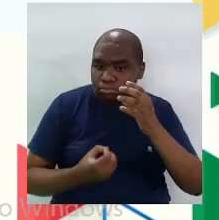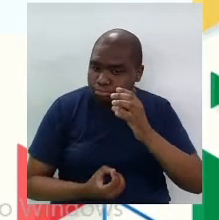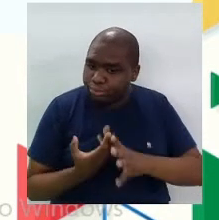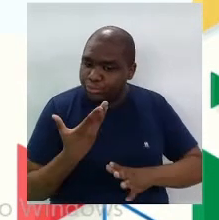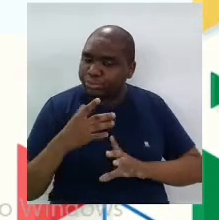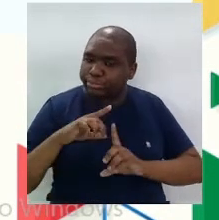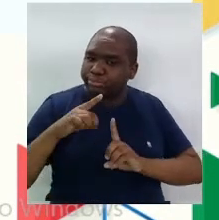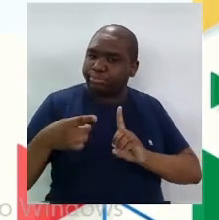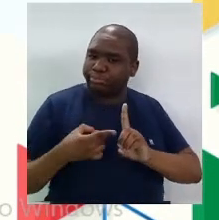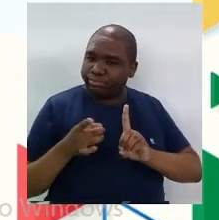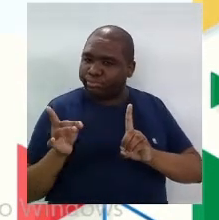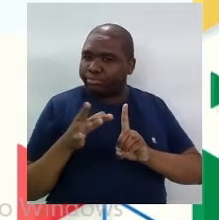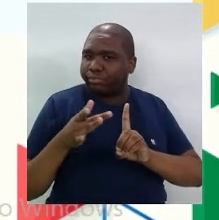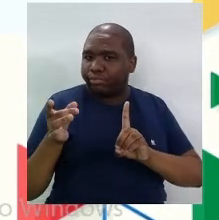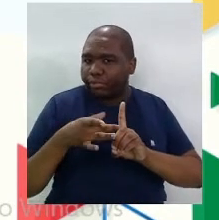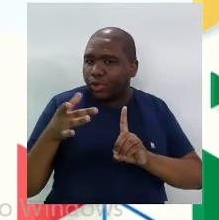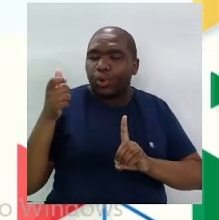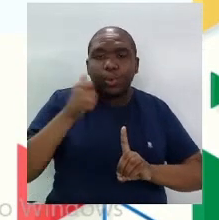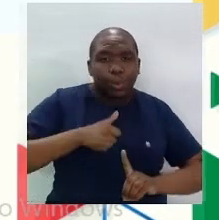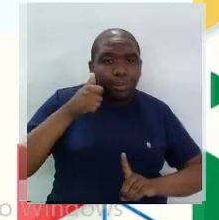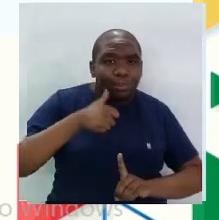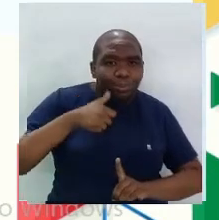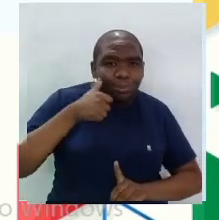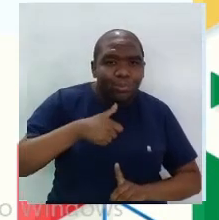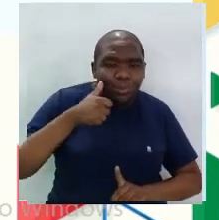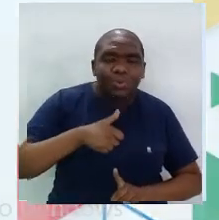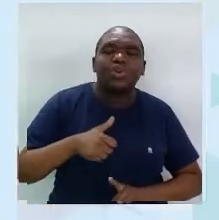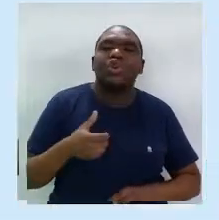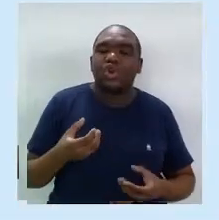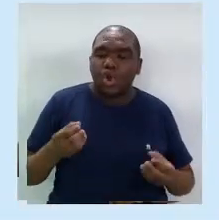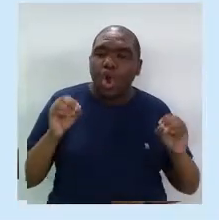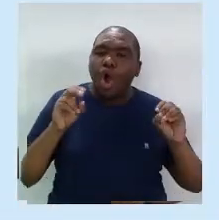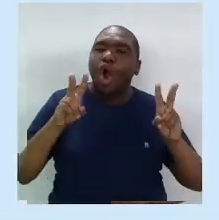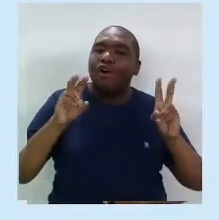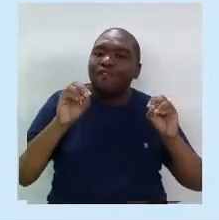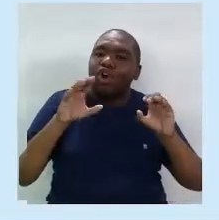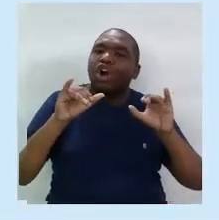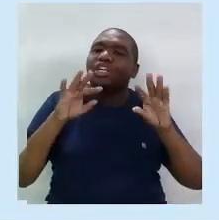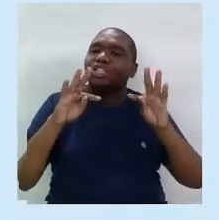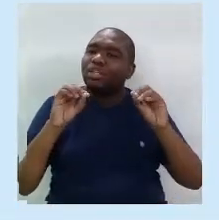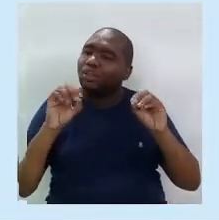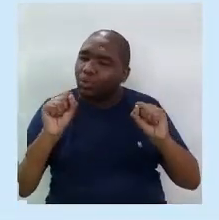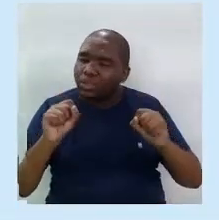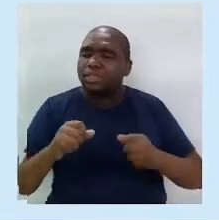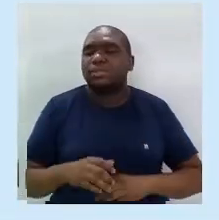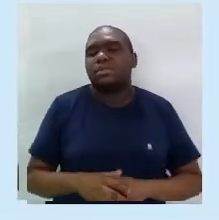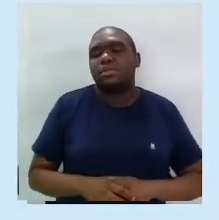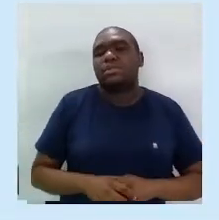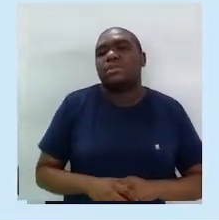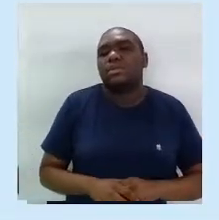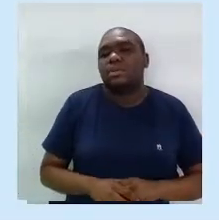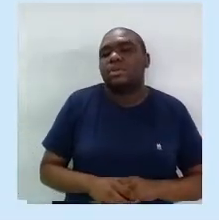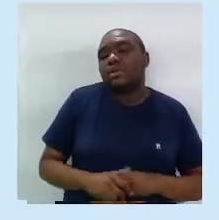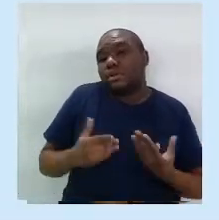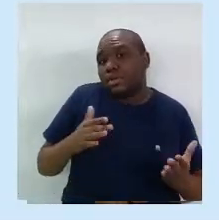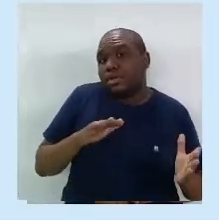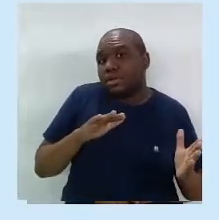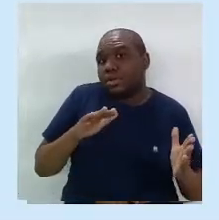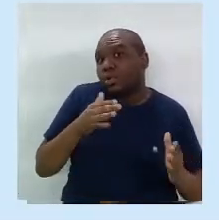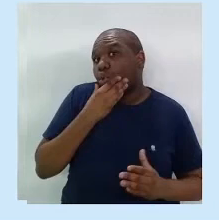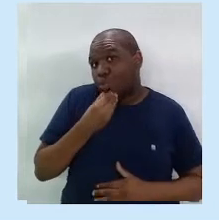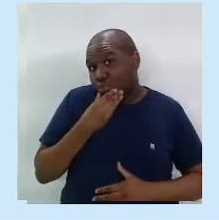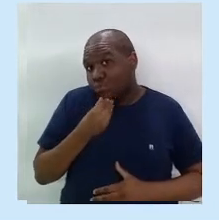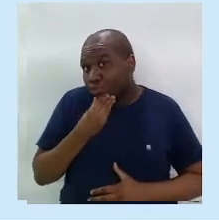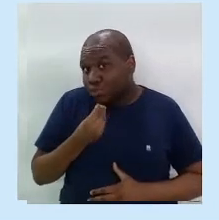germinativas, No caso aí, feminina, que são os ovócitos ou os óvulos. Já nas